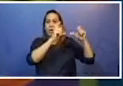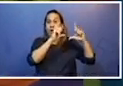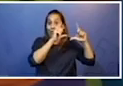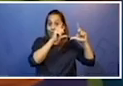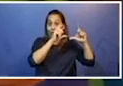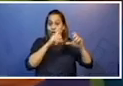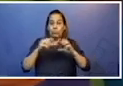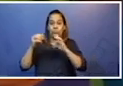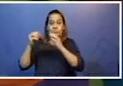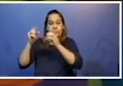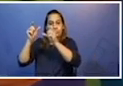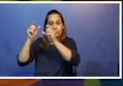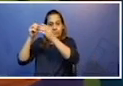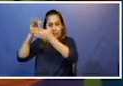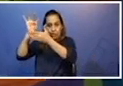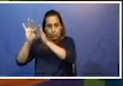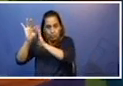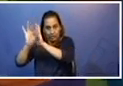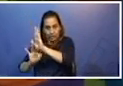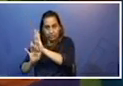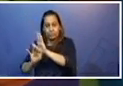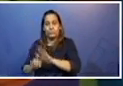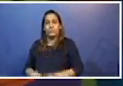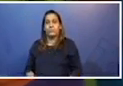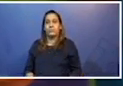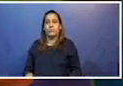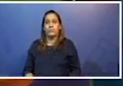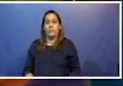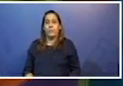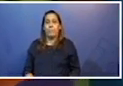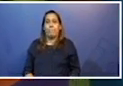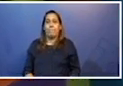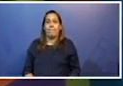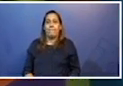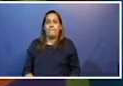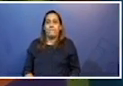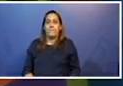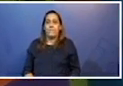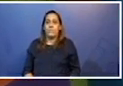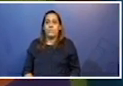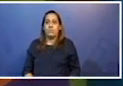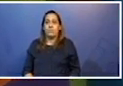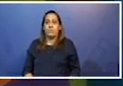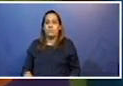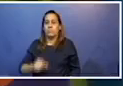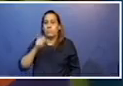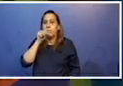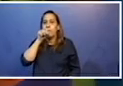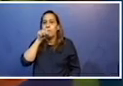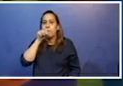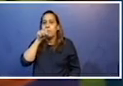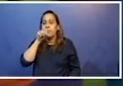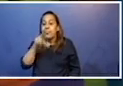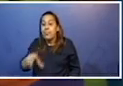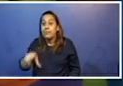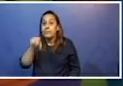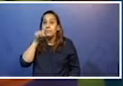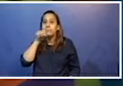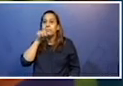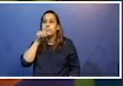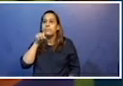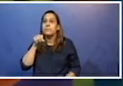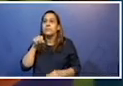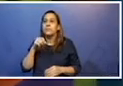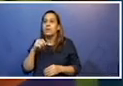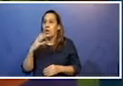com a imagem que está aqui ao lado. Então, aqui nós temos, ó, imagem dos animais. Tamanduá-bandeira em cima, o